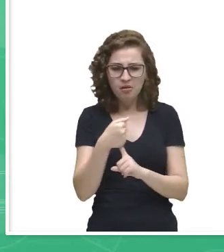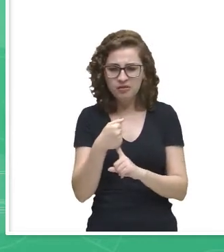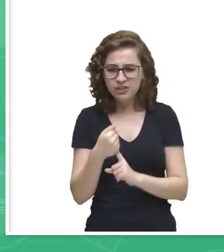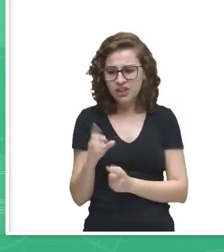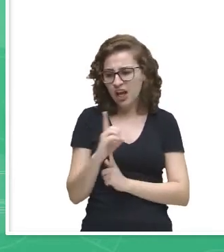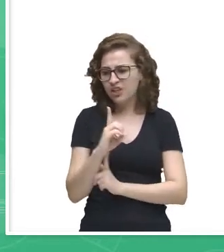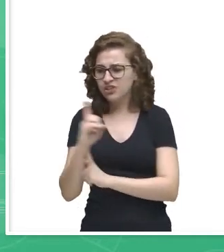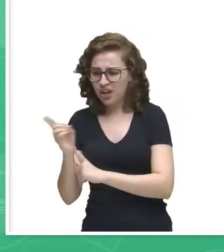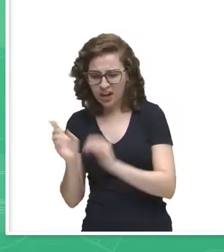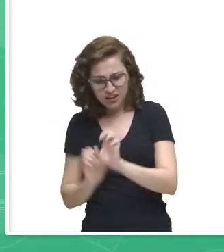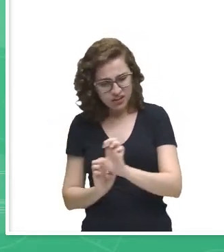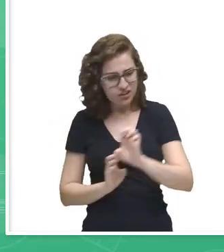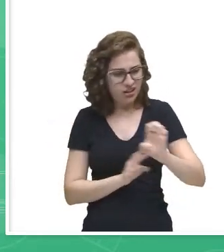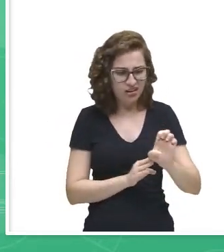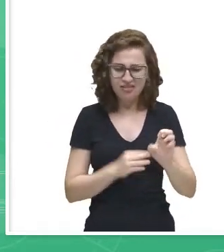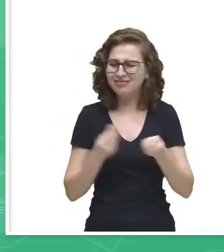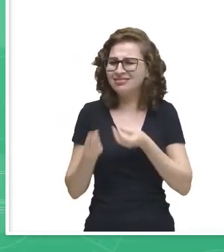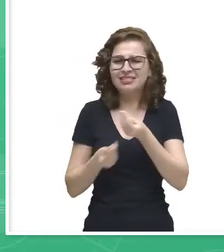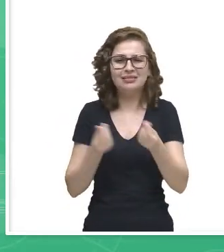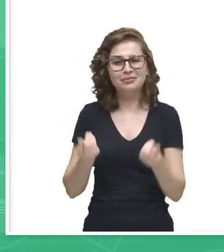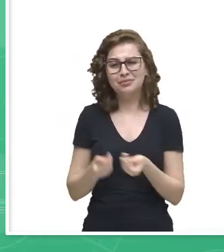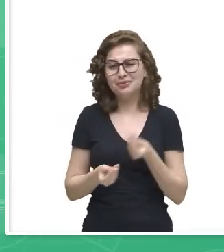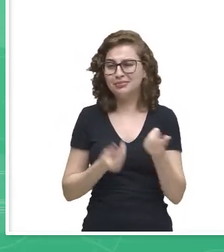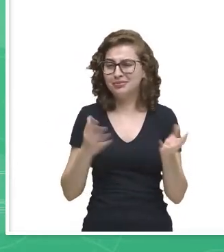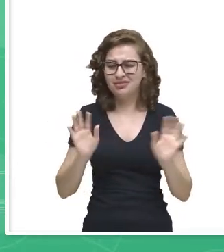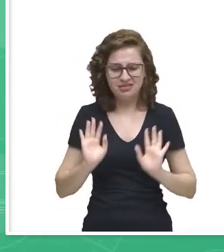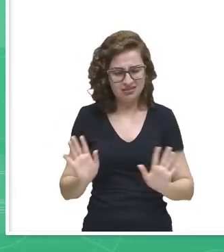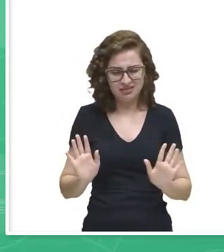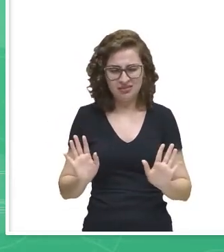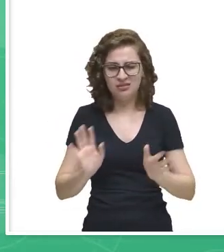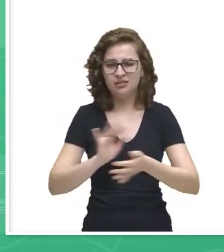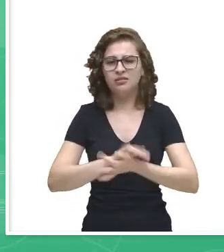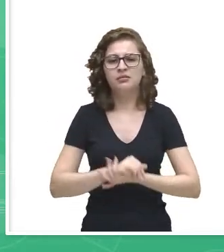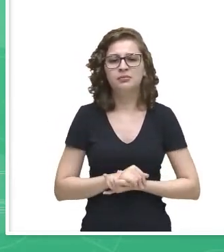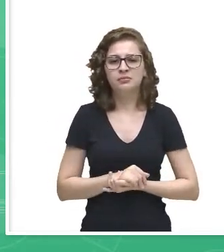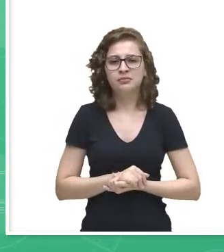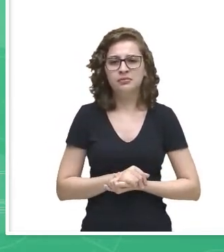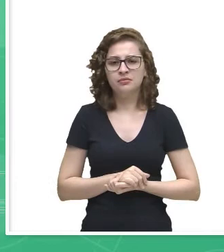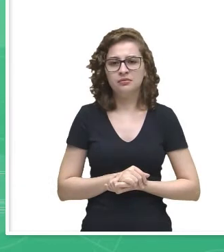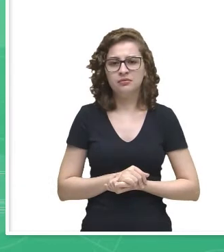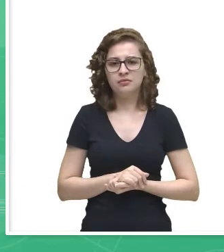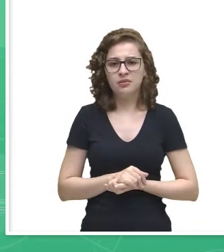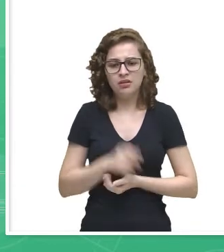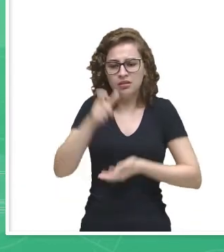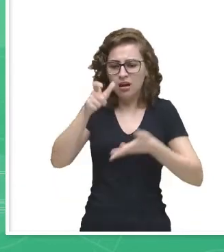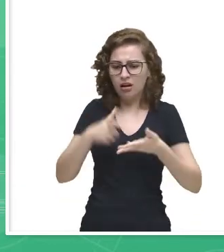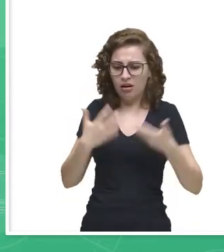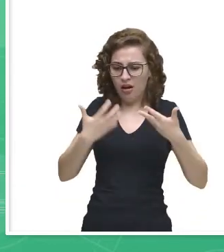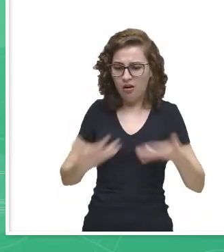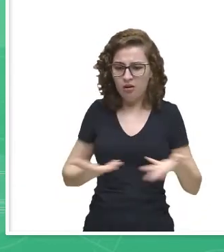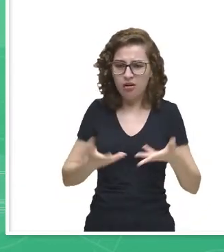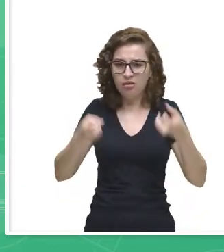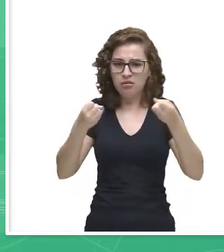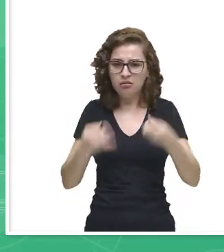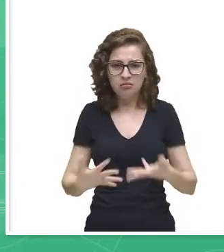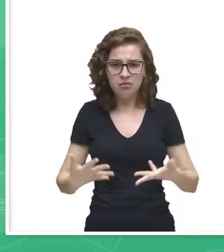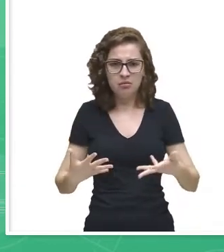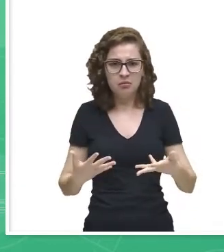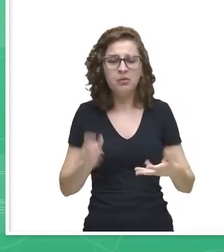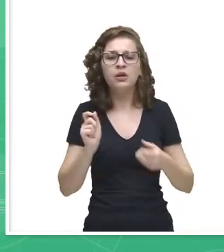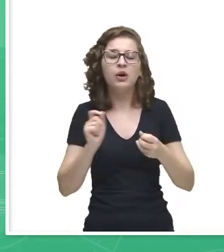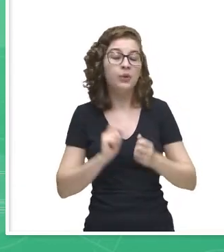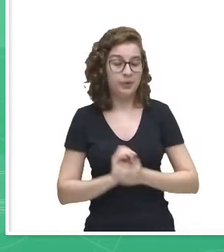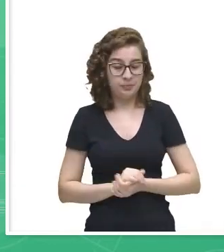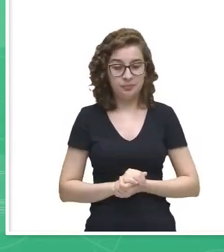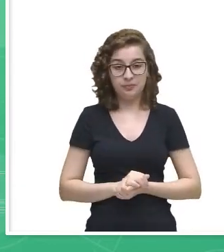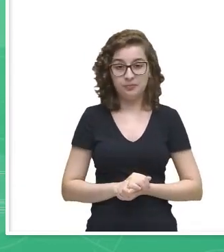eram direita, e PPP, e papapá, e tantas discussões. E a professora Isabel, para salvar vocês dessa dúvida, vem dizer o seguinte,